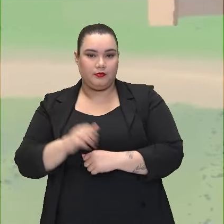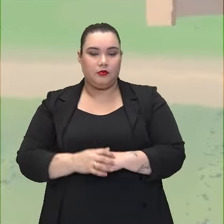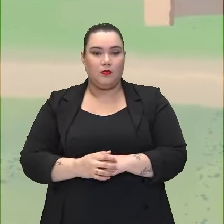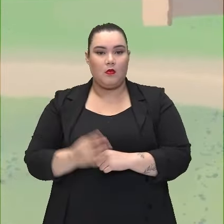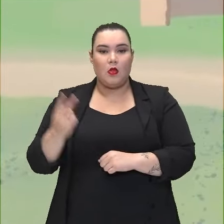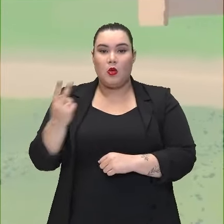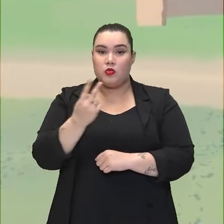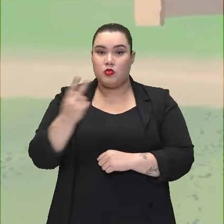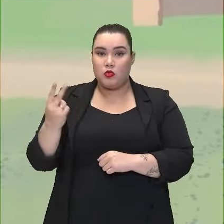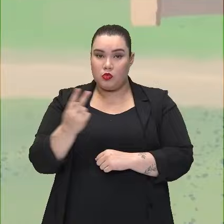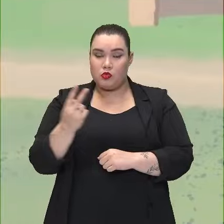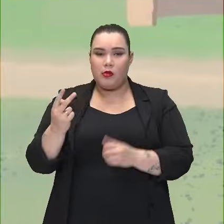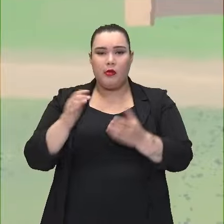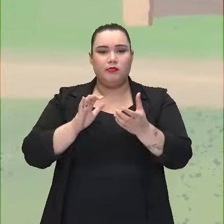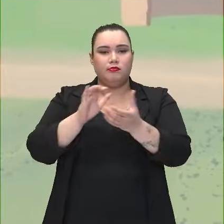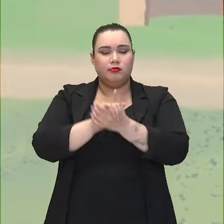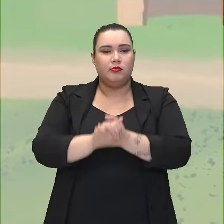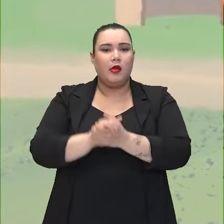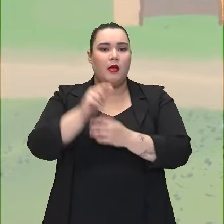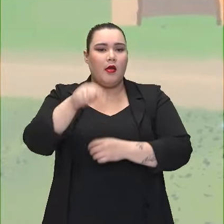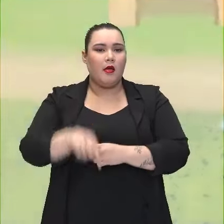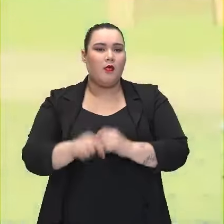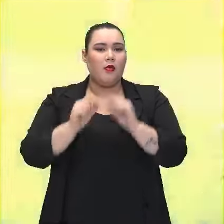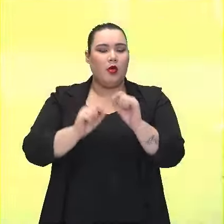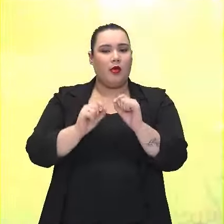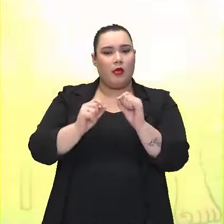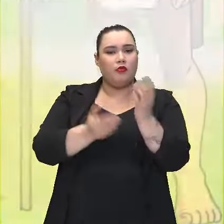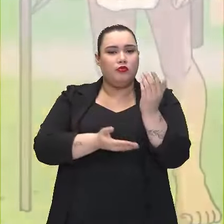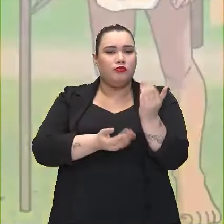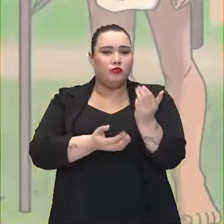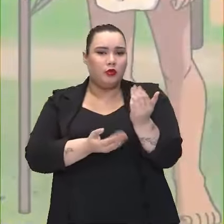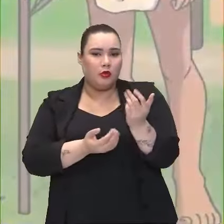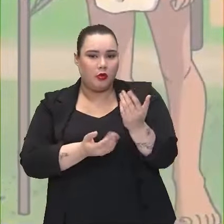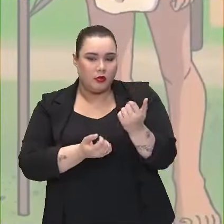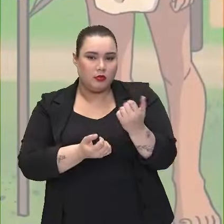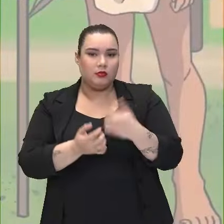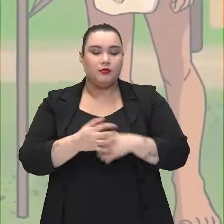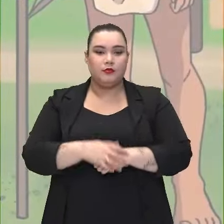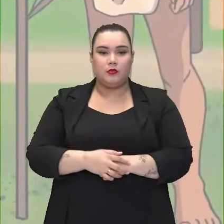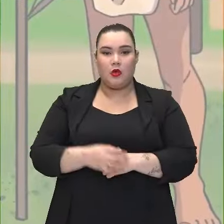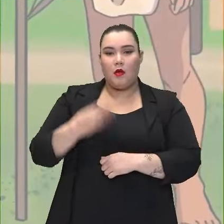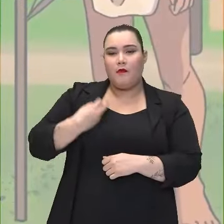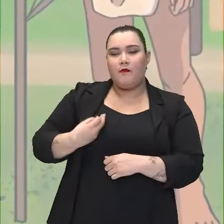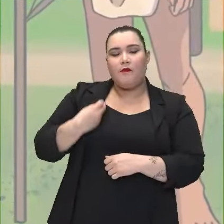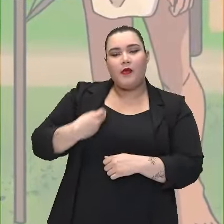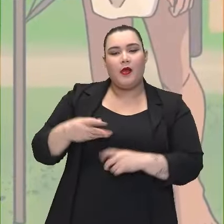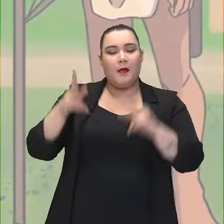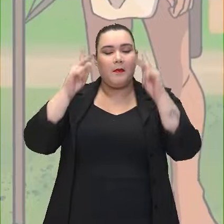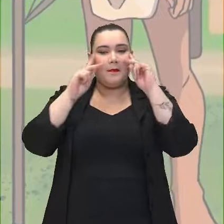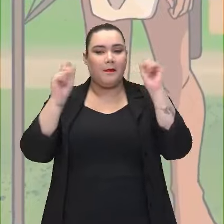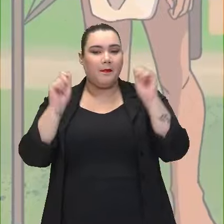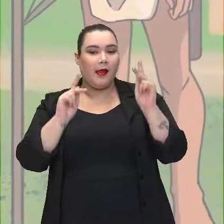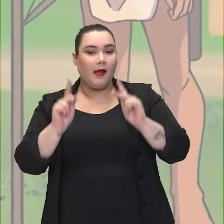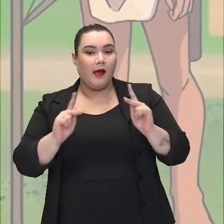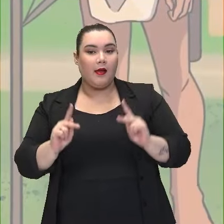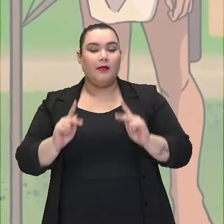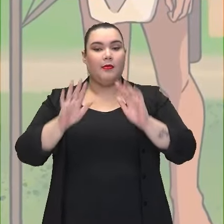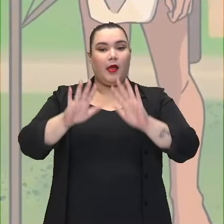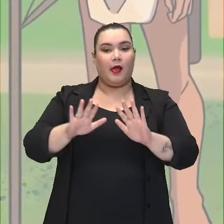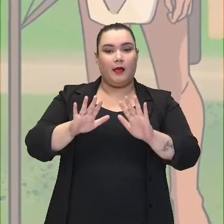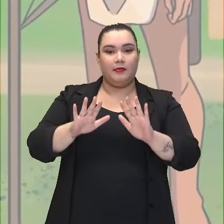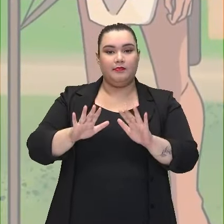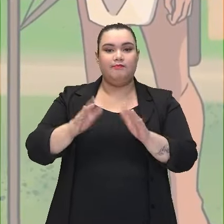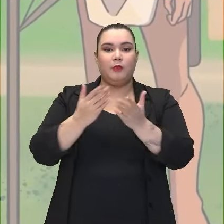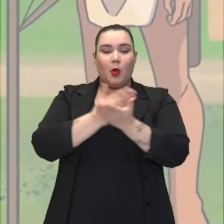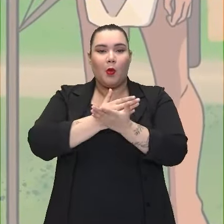quer dizer flor, era uma índia jovem e formosa. Vivia o casal tranquilo e venturoso, quando rebentou uma